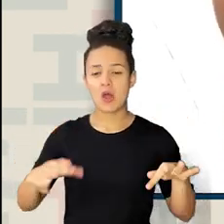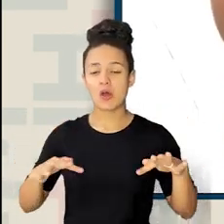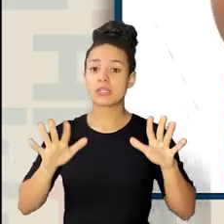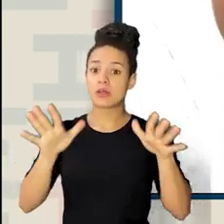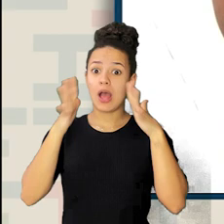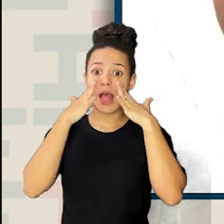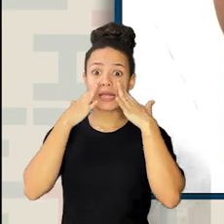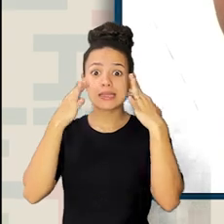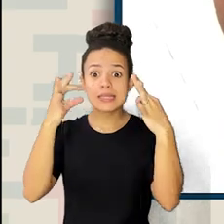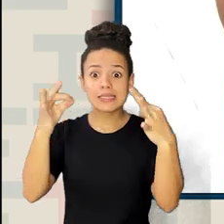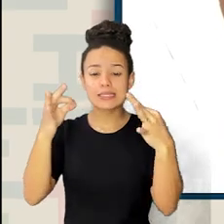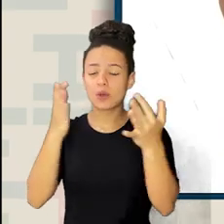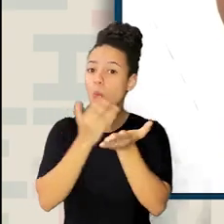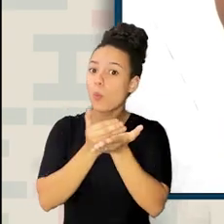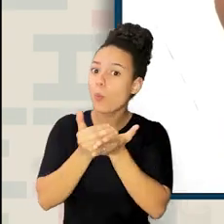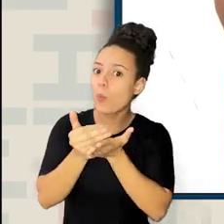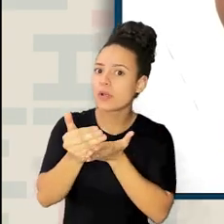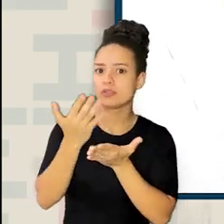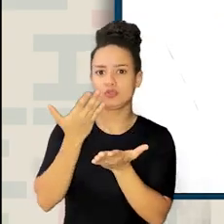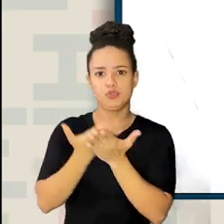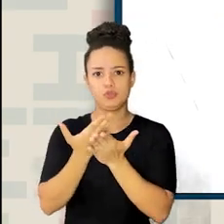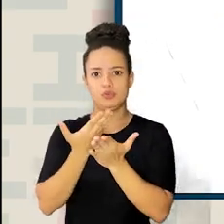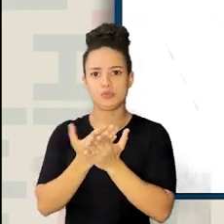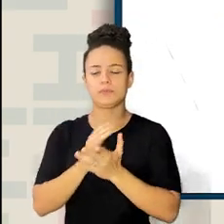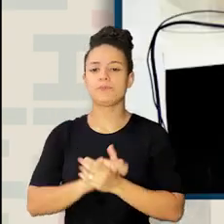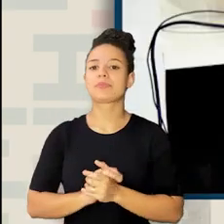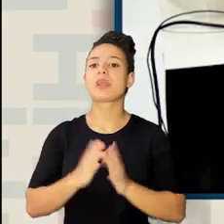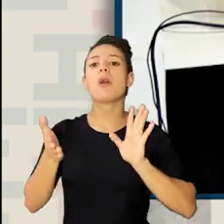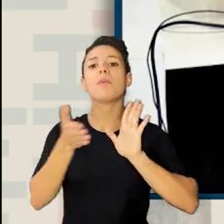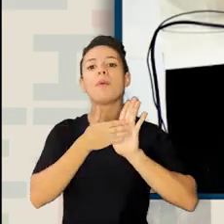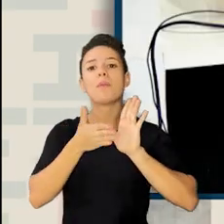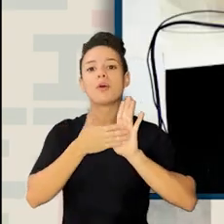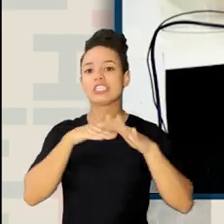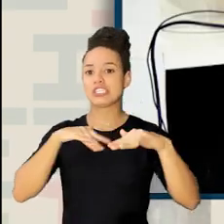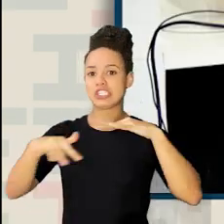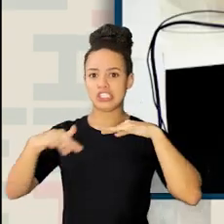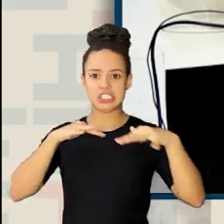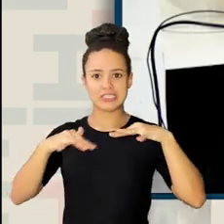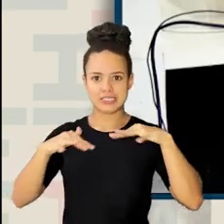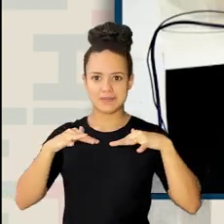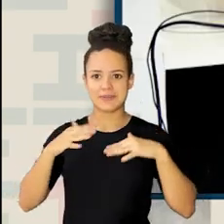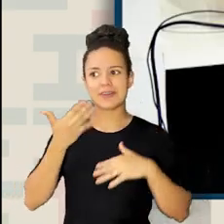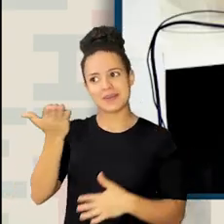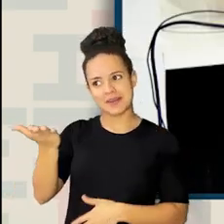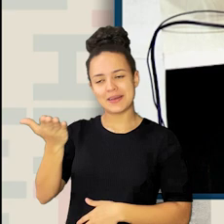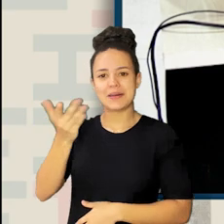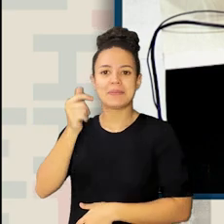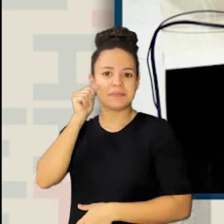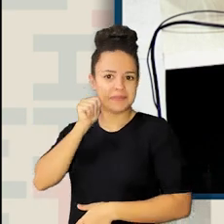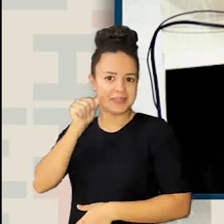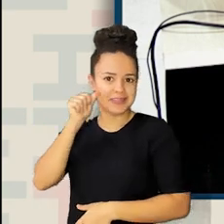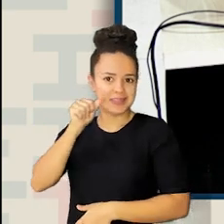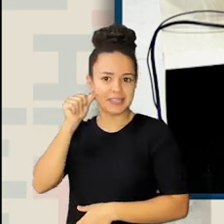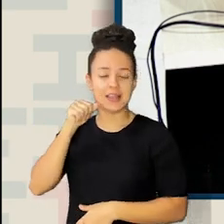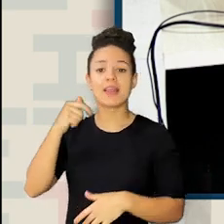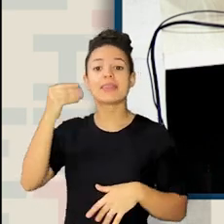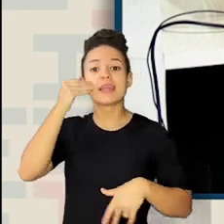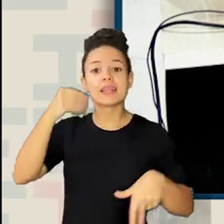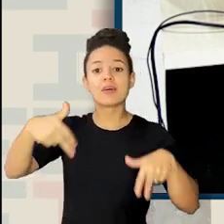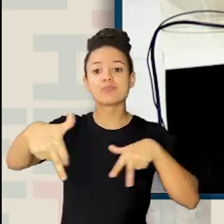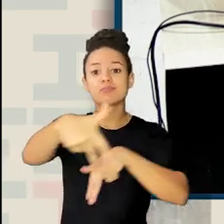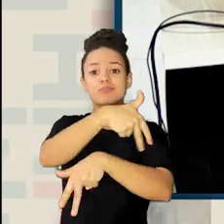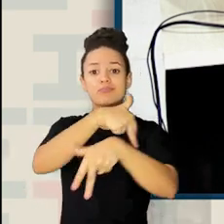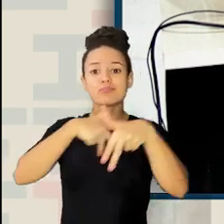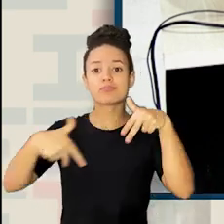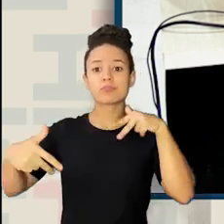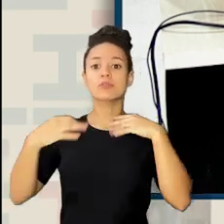prestar atenção nisso, tá bom? Vou propor aqui uma dinâmica aqui com a Paula. Vamos tentar andar com